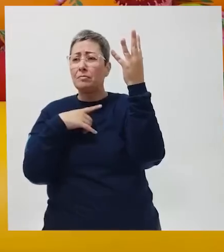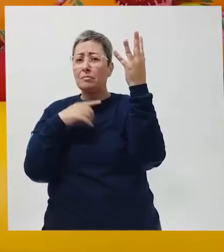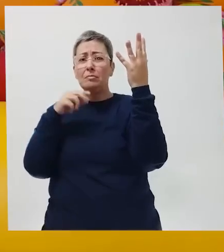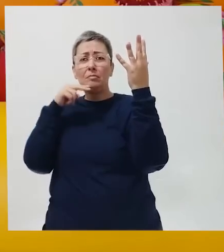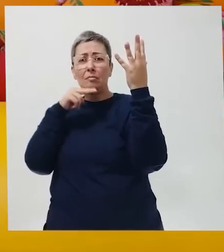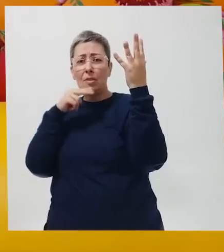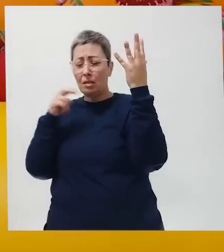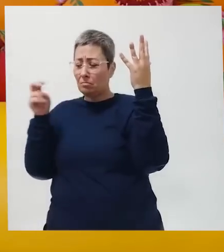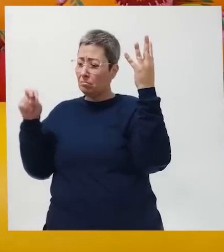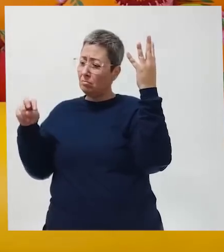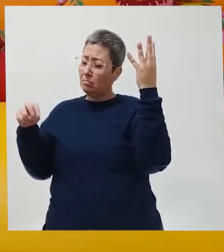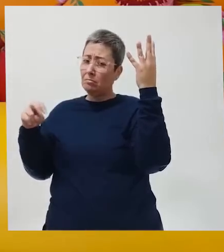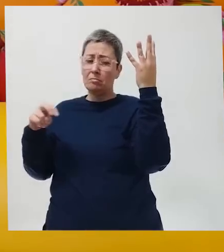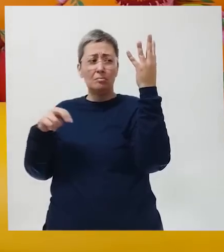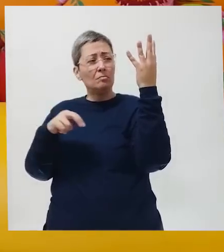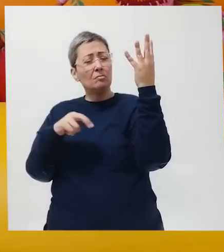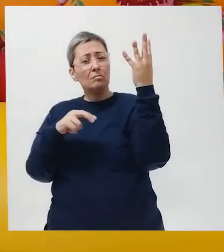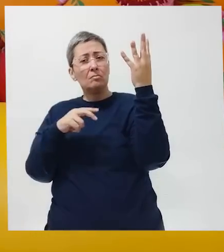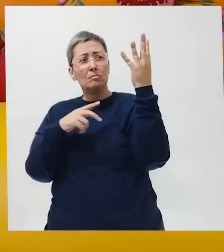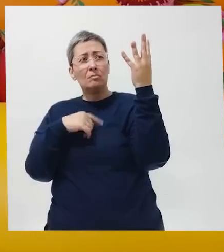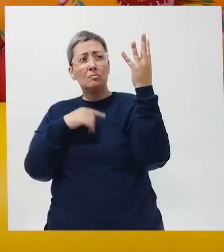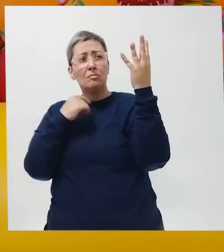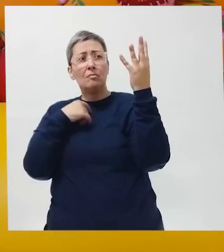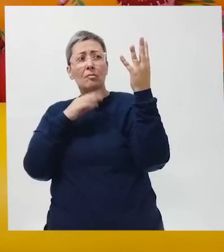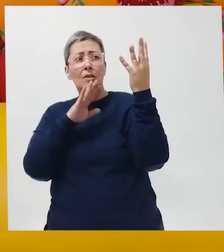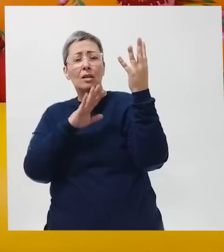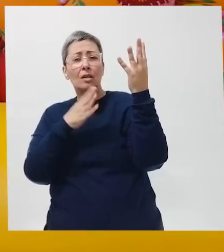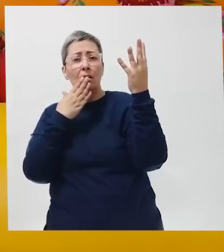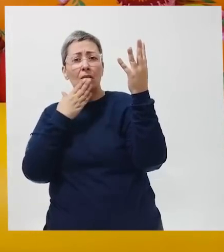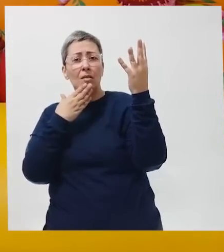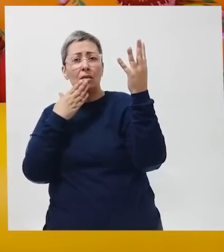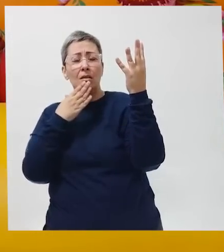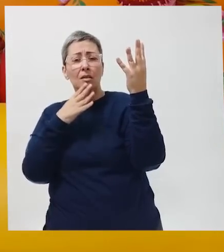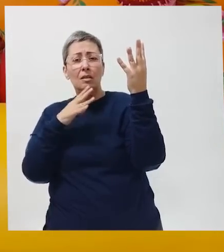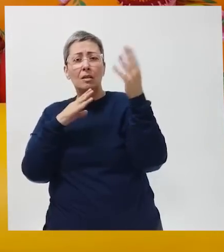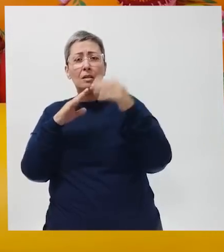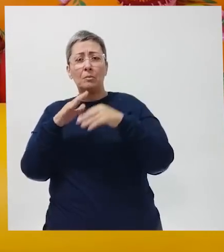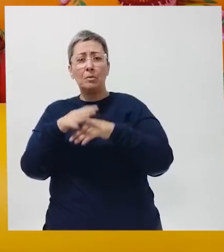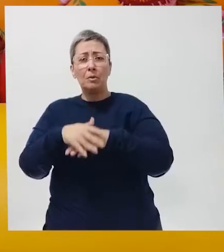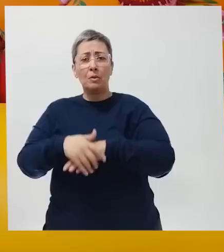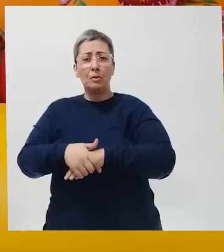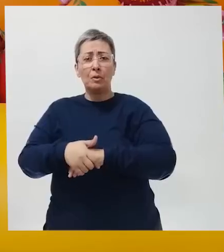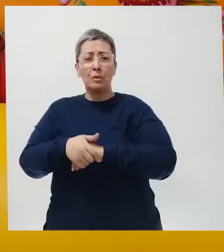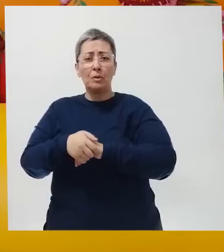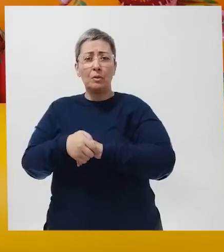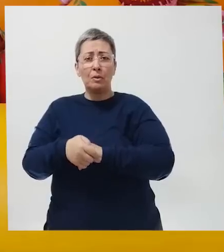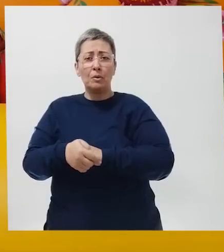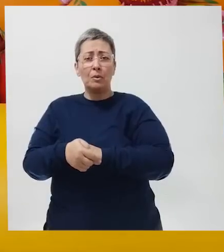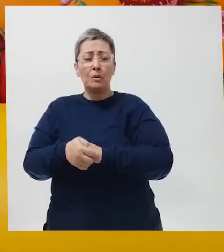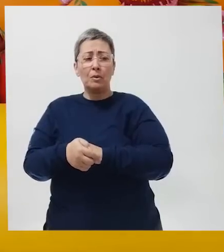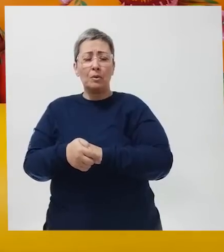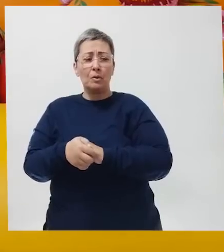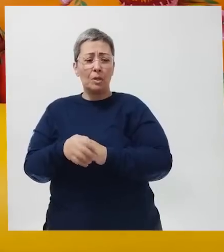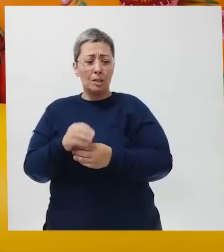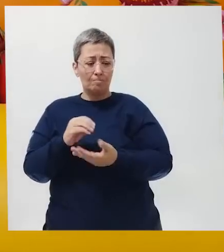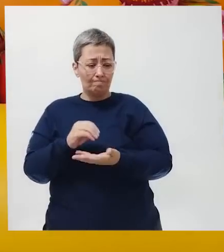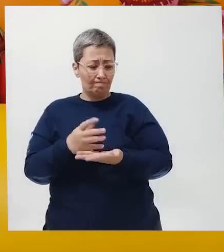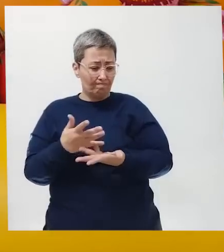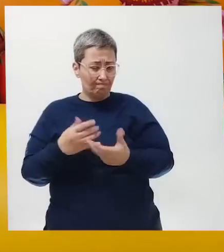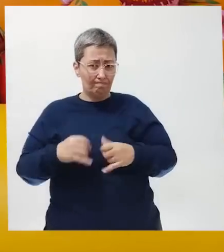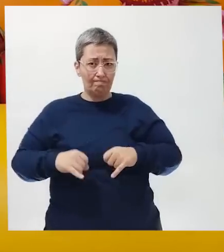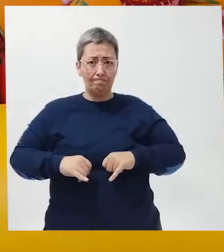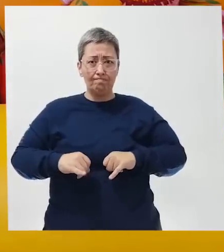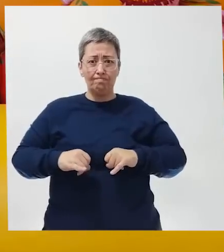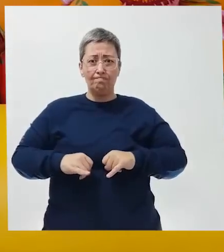e nada. Tino chega em silêncio. Num gesto de doçura, o menino segura as mãos do